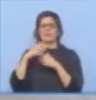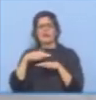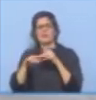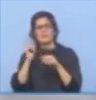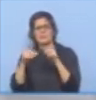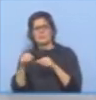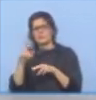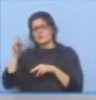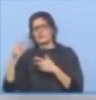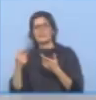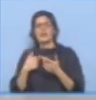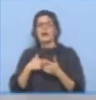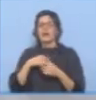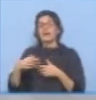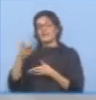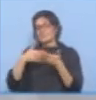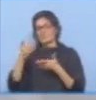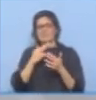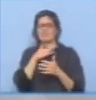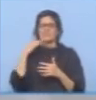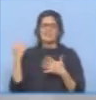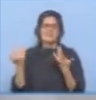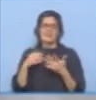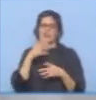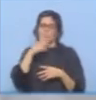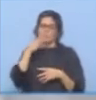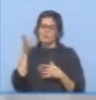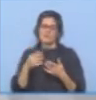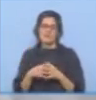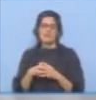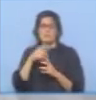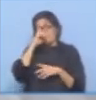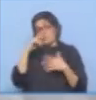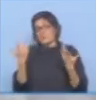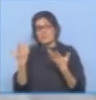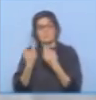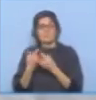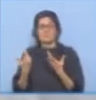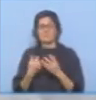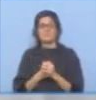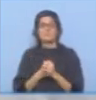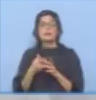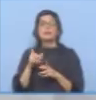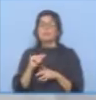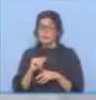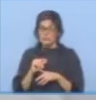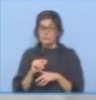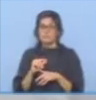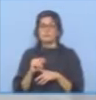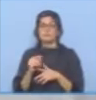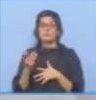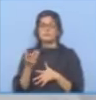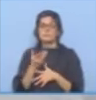partilhar como foi bom e as coisas engraçadas que nos aconteceram, mas também aquilo que percebemos e que nos apercebemos que